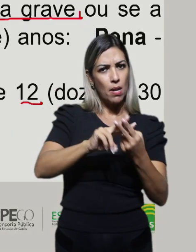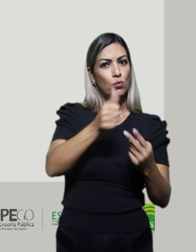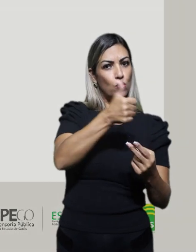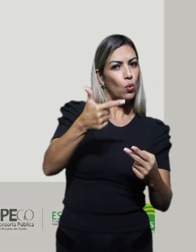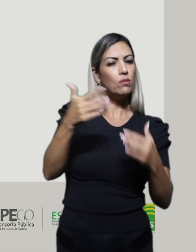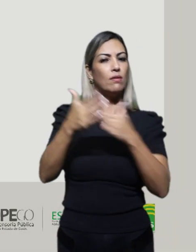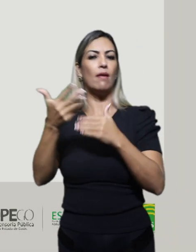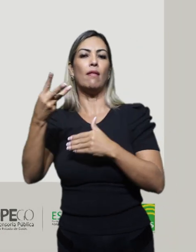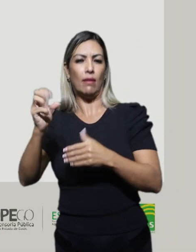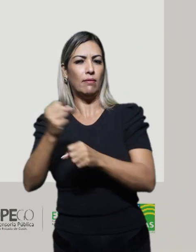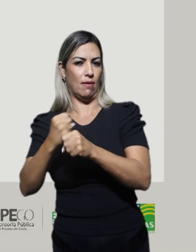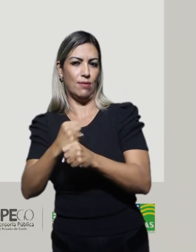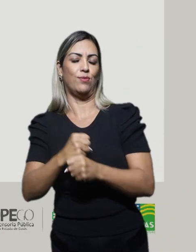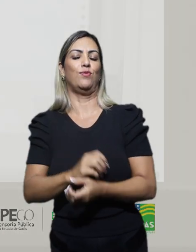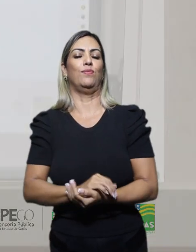30 anos.